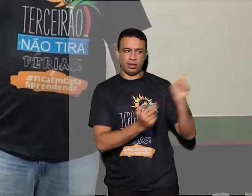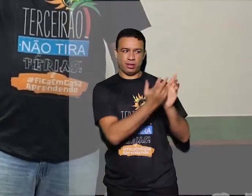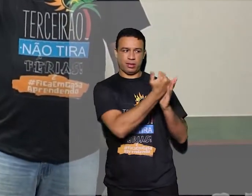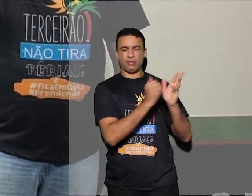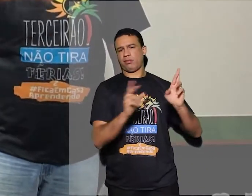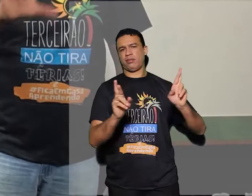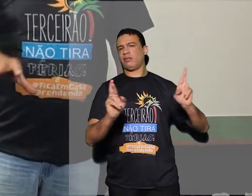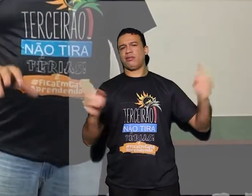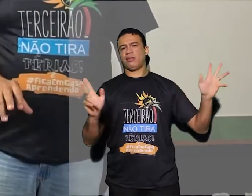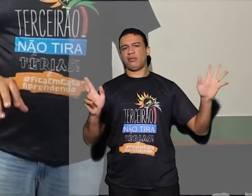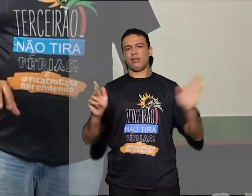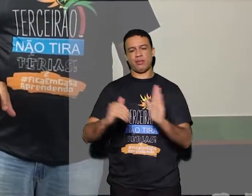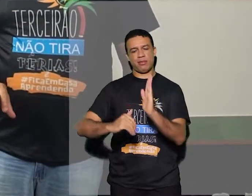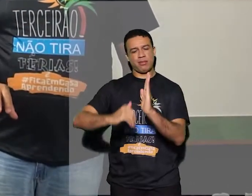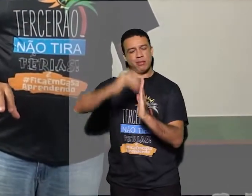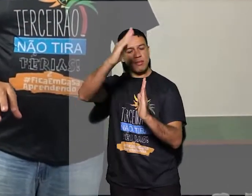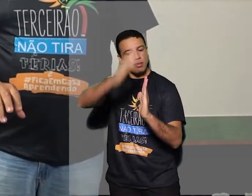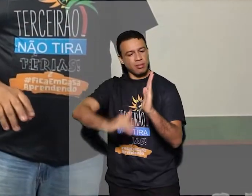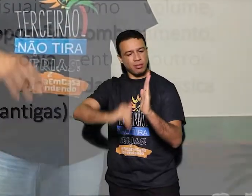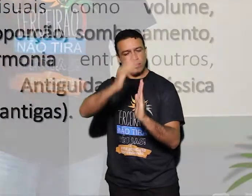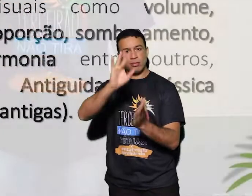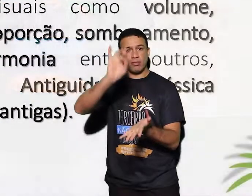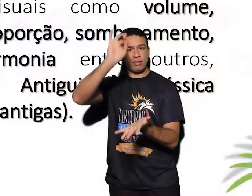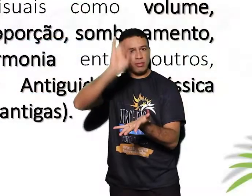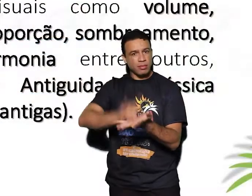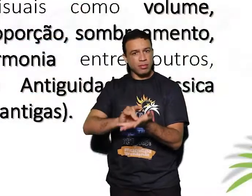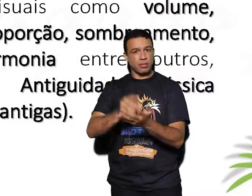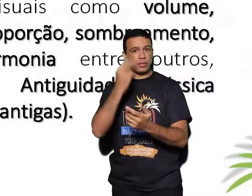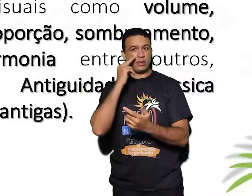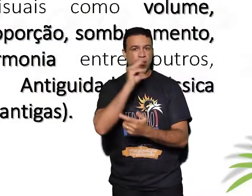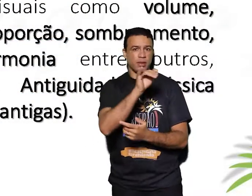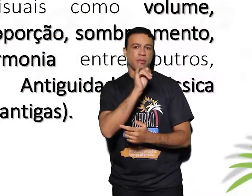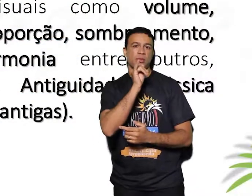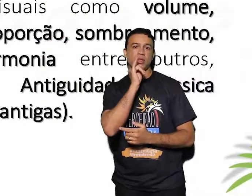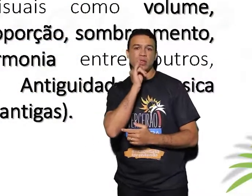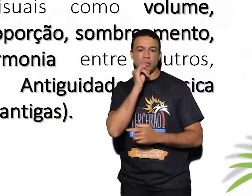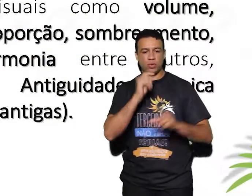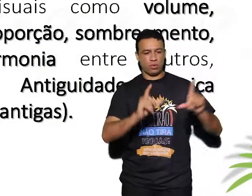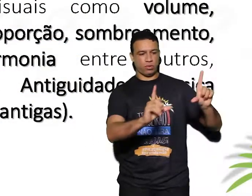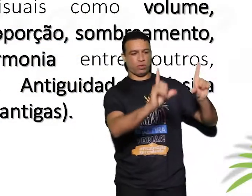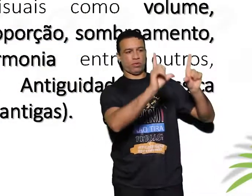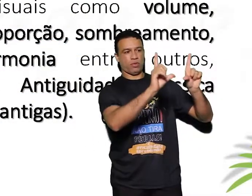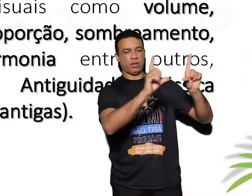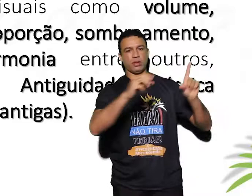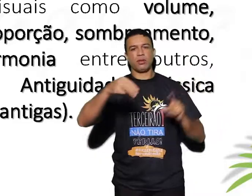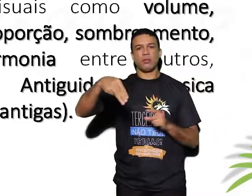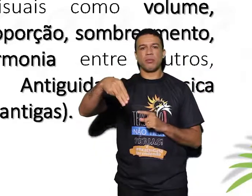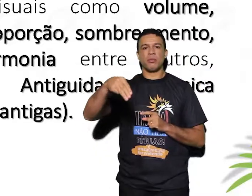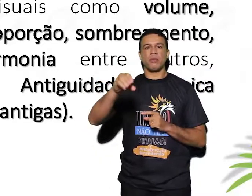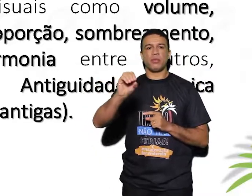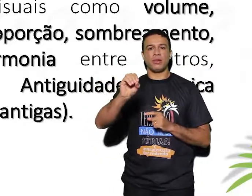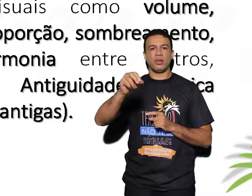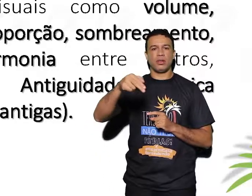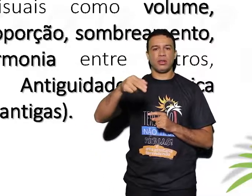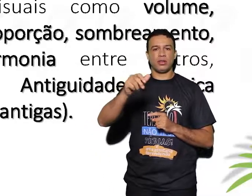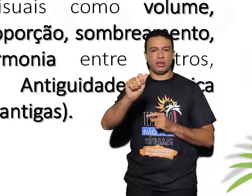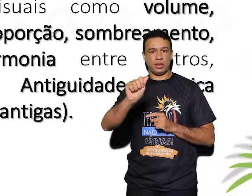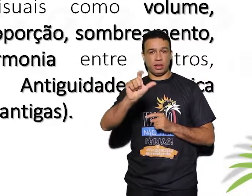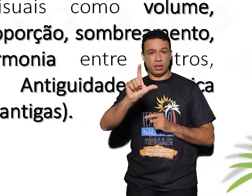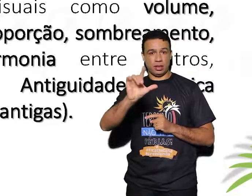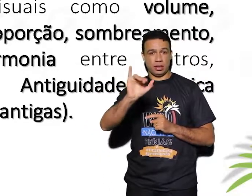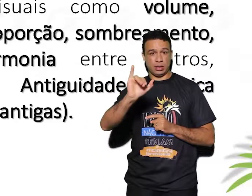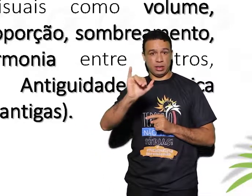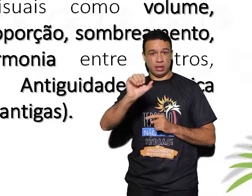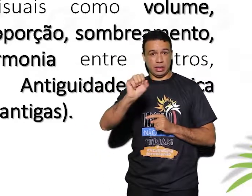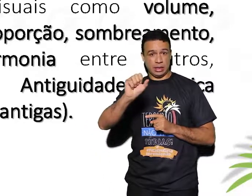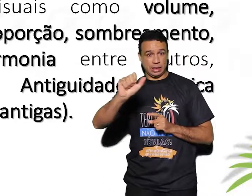realmente a pintura é aquilo que realmente é. Né? Se eu olho a Mona Lisa, por exemplo, eu vejo ela com todas as características. Então, essas regras passaram a